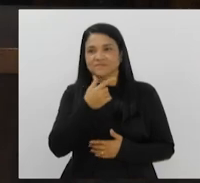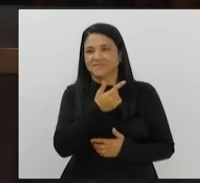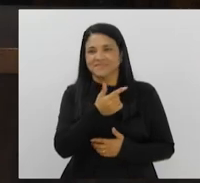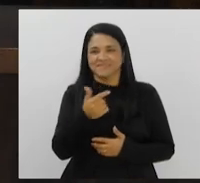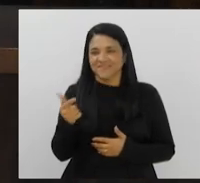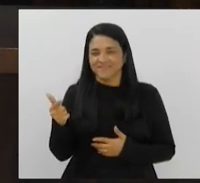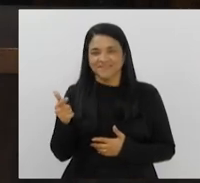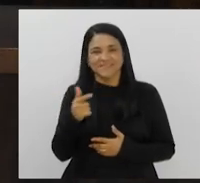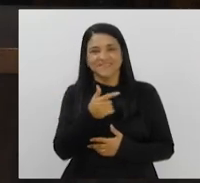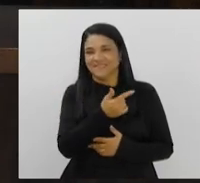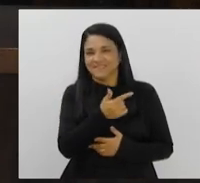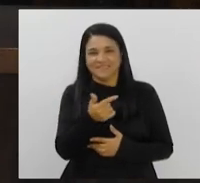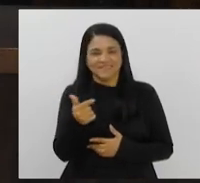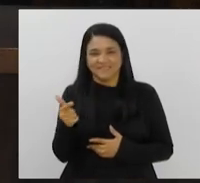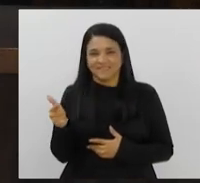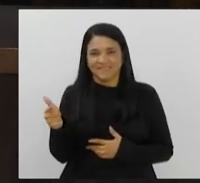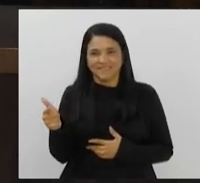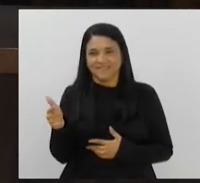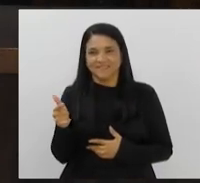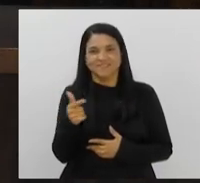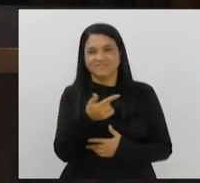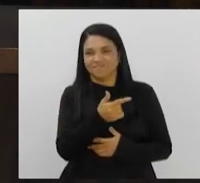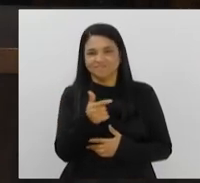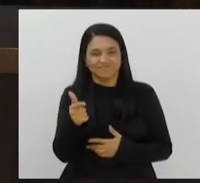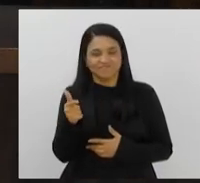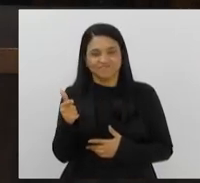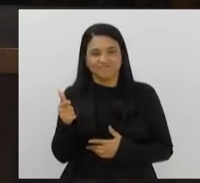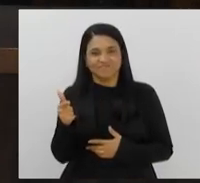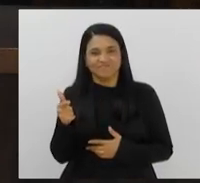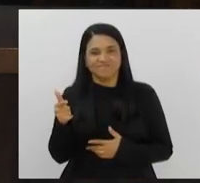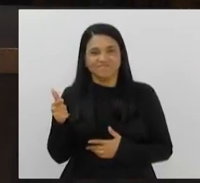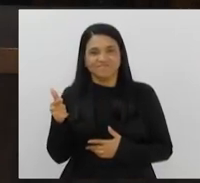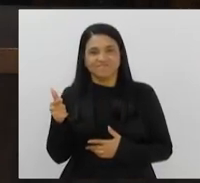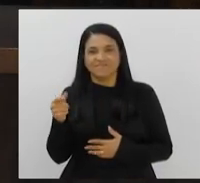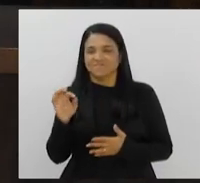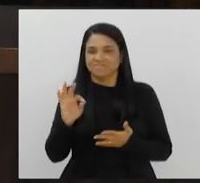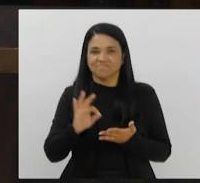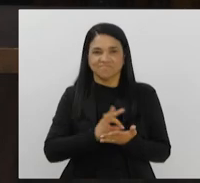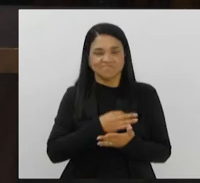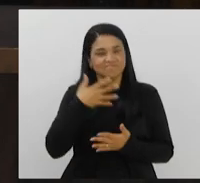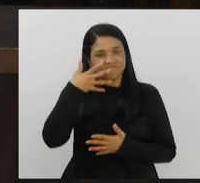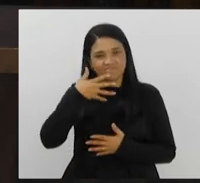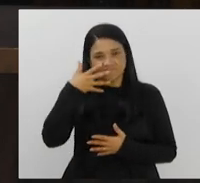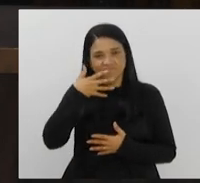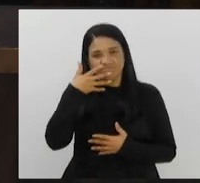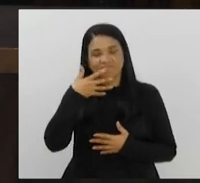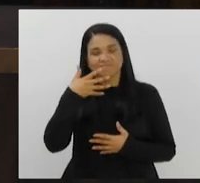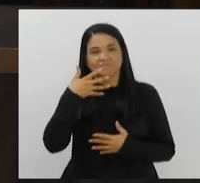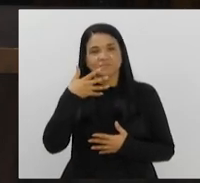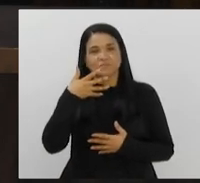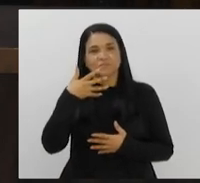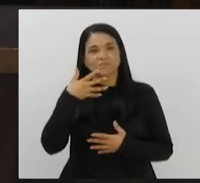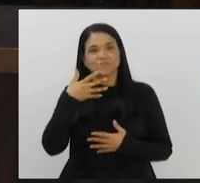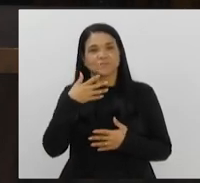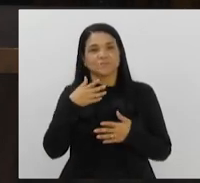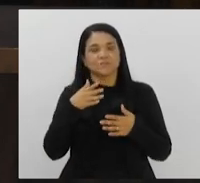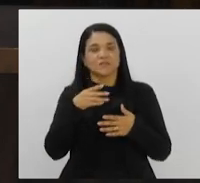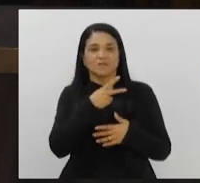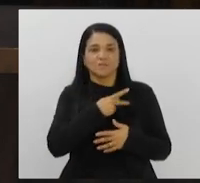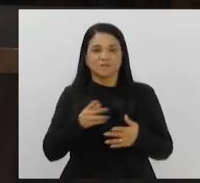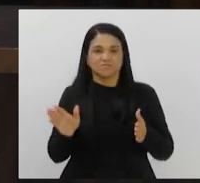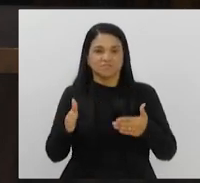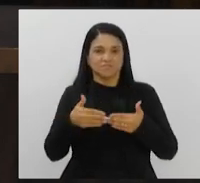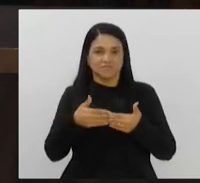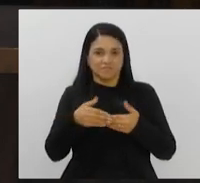Valeu, deputado. Não havendo mais oradores inscritos, a presidente encerra a